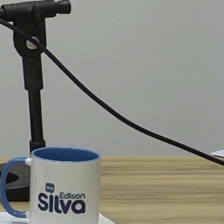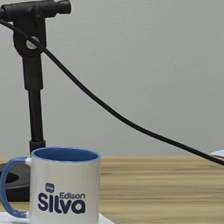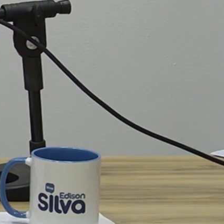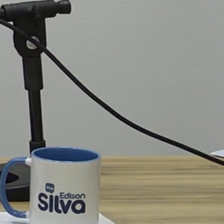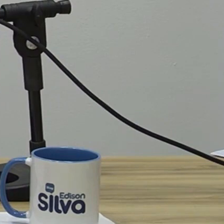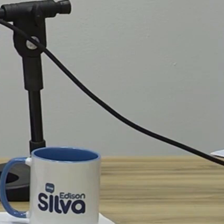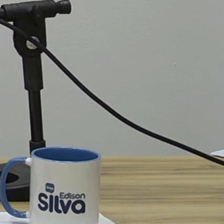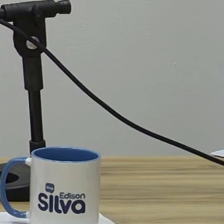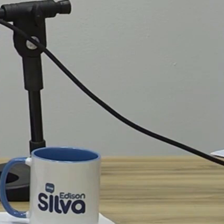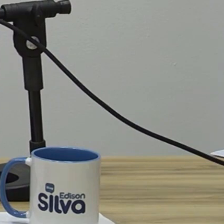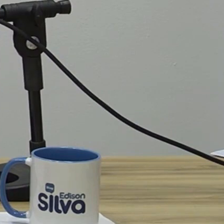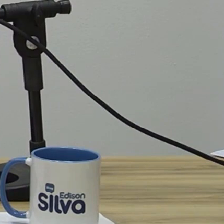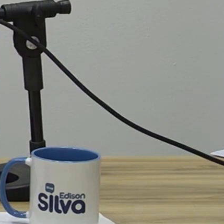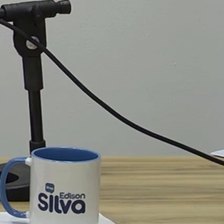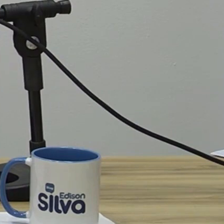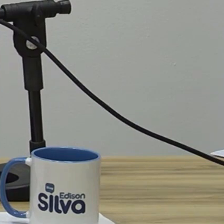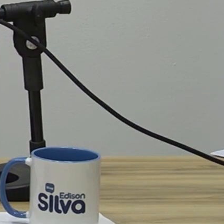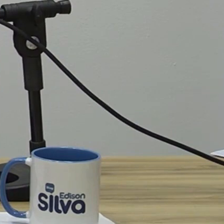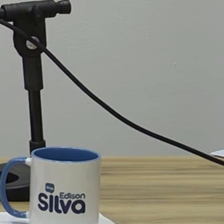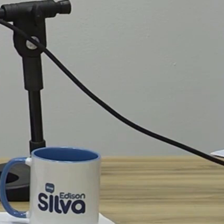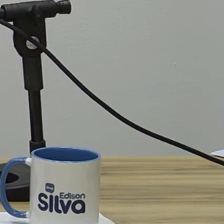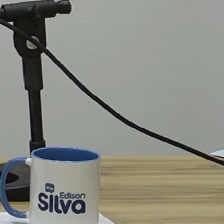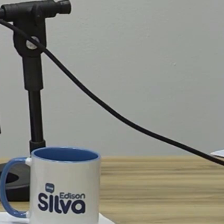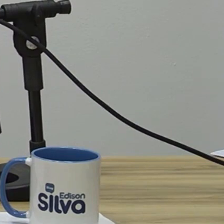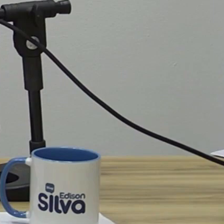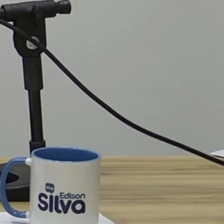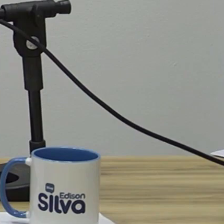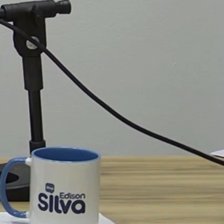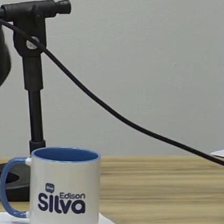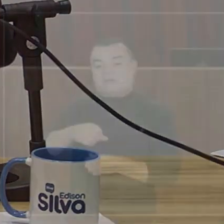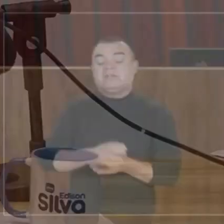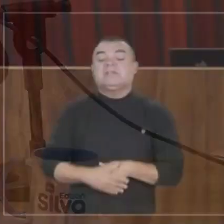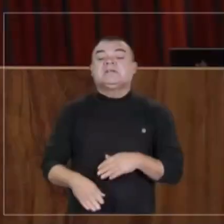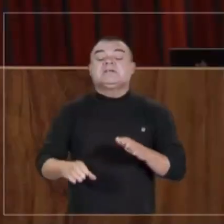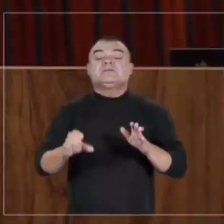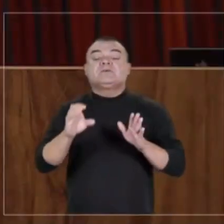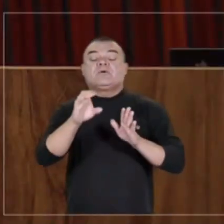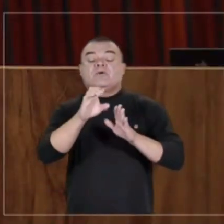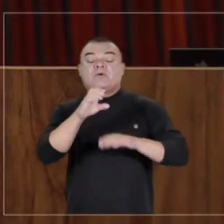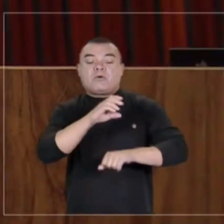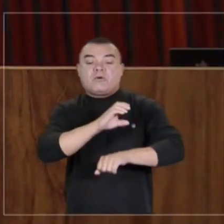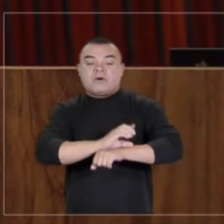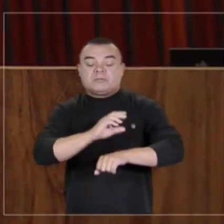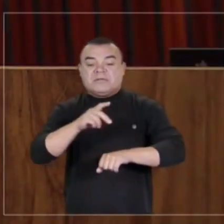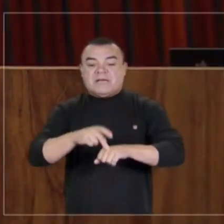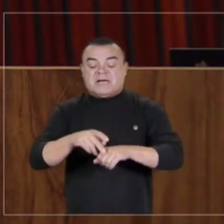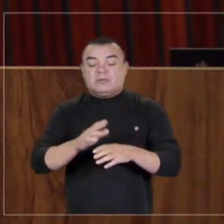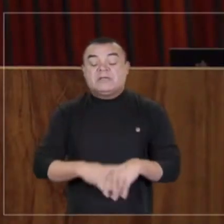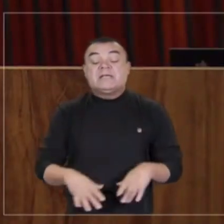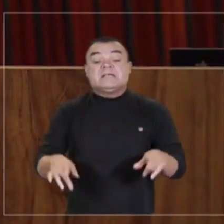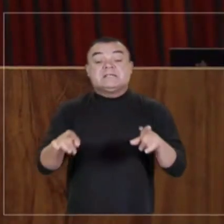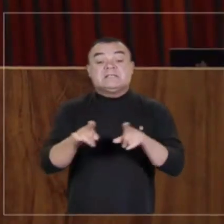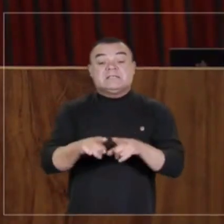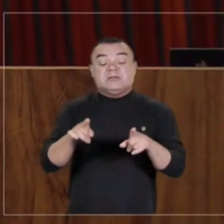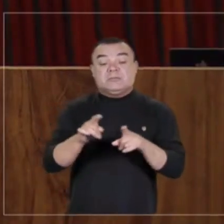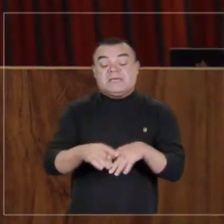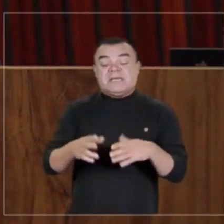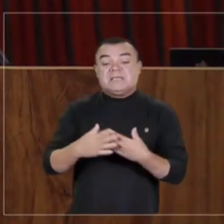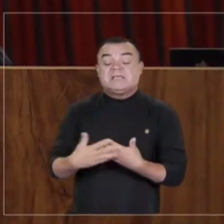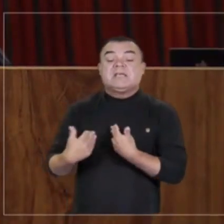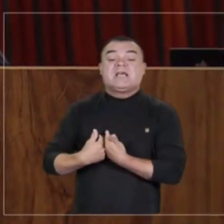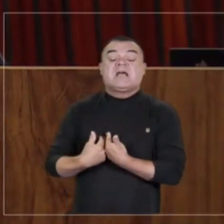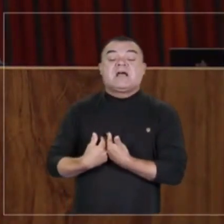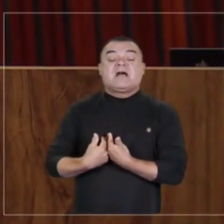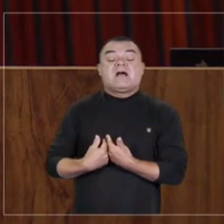da parte final. Vamos ouvir um pouco do que ele diz. De animosidade das Forças Armadas contra